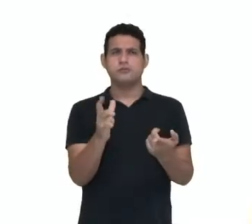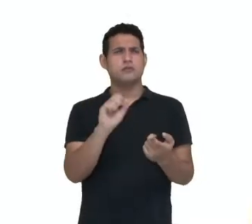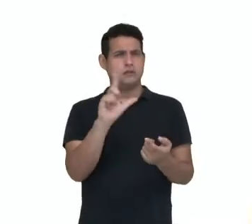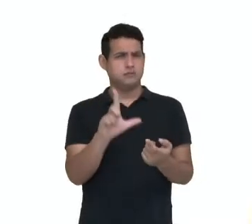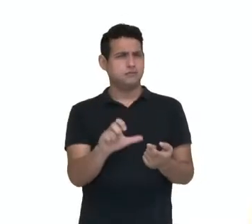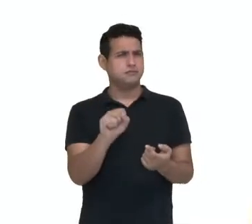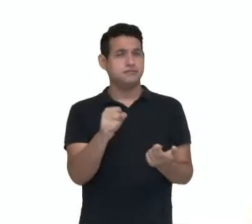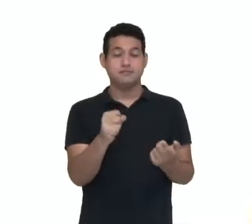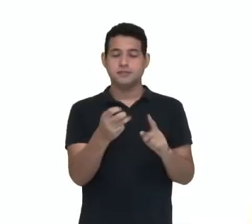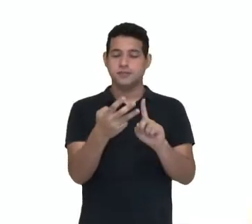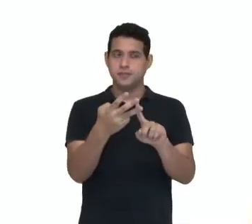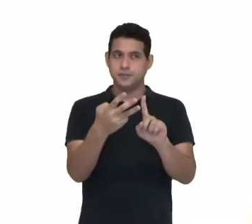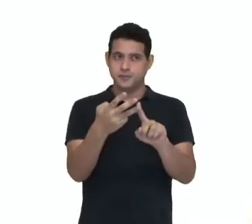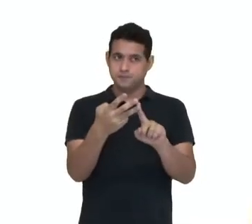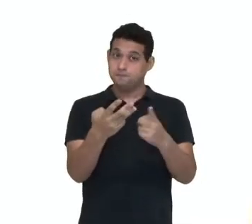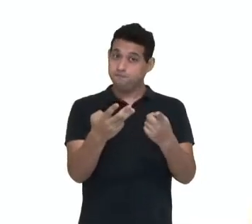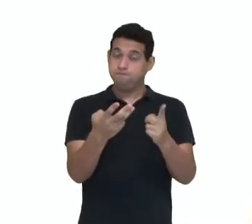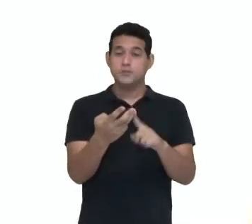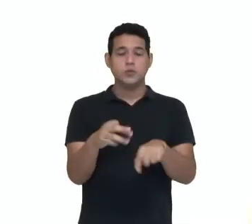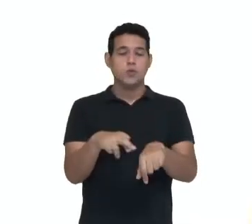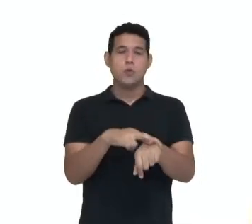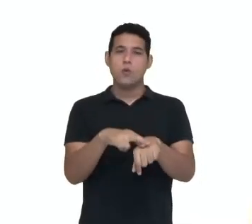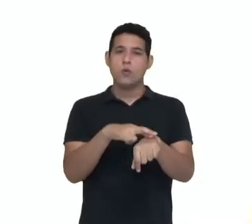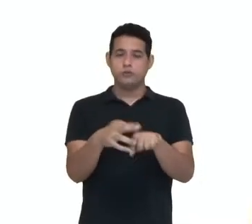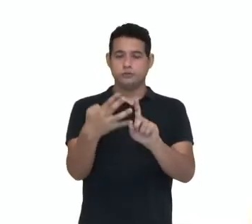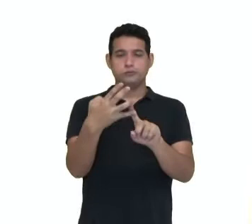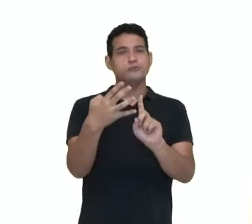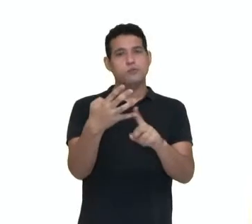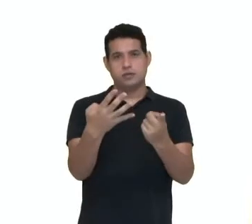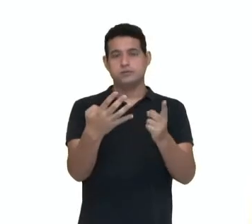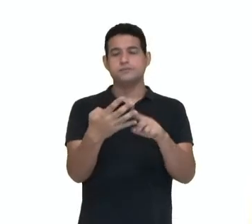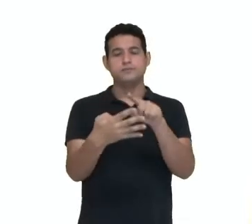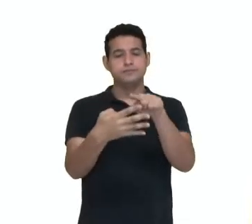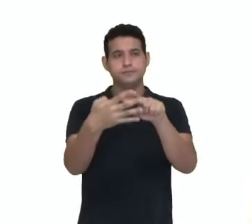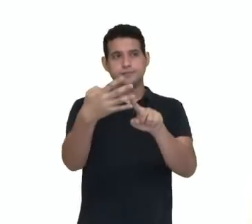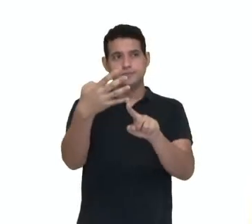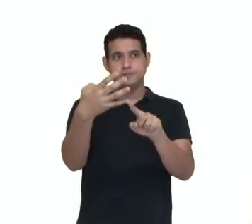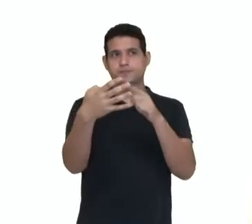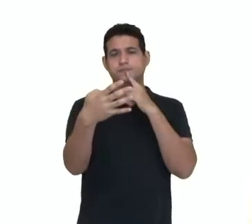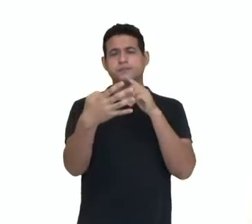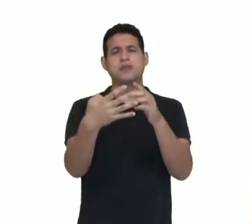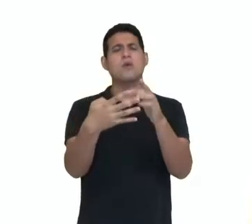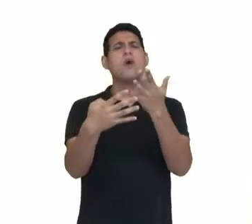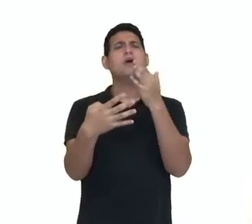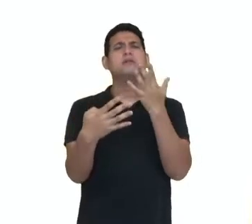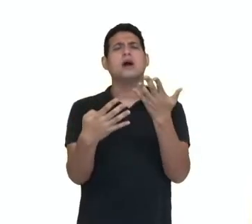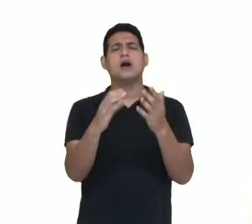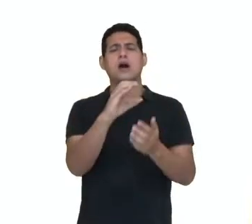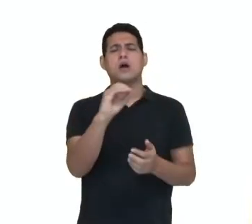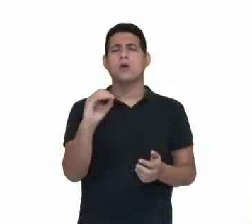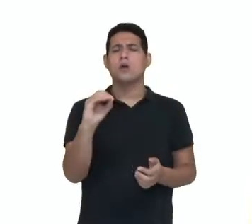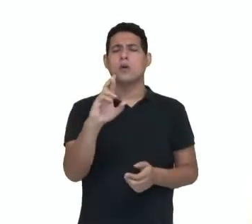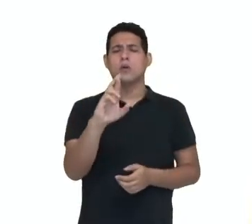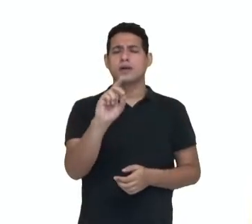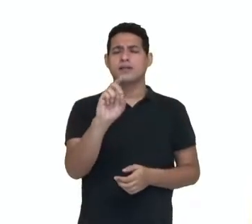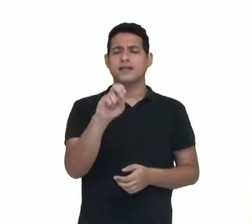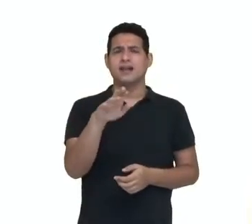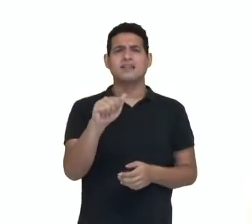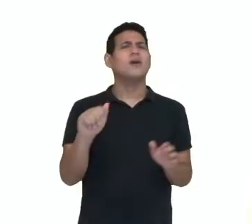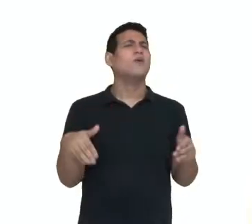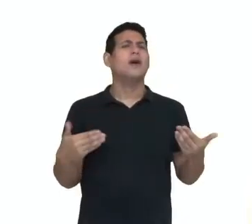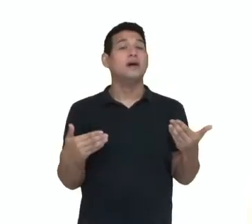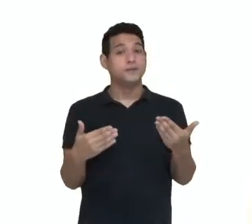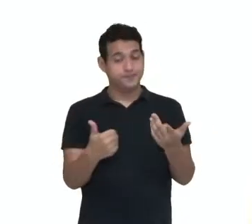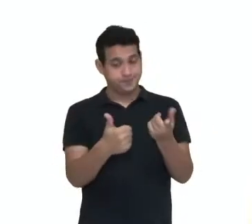mesmo, no terceiro e um roxo no quarto quadrante. Tá aqui o ponto, ó. Qual é a coordenada dele? Aí a leitura se